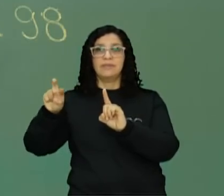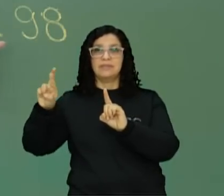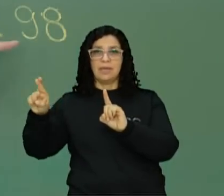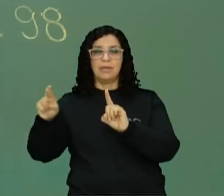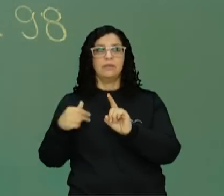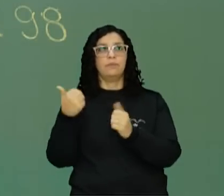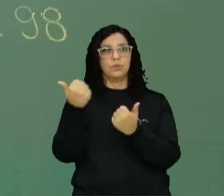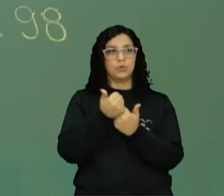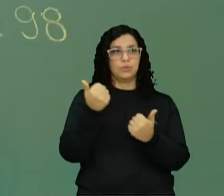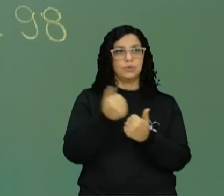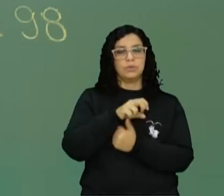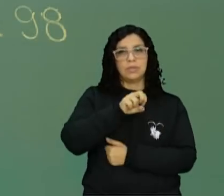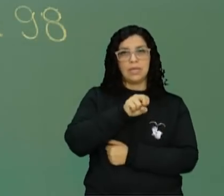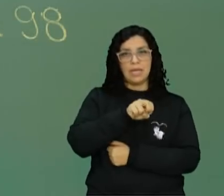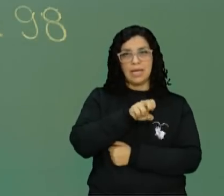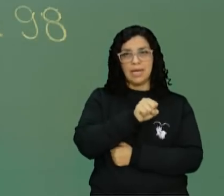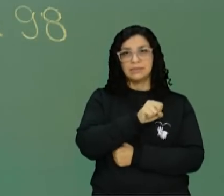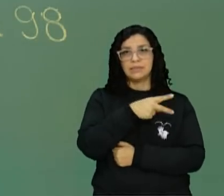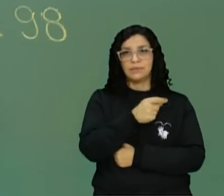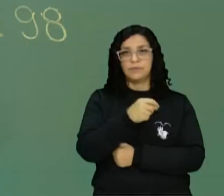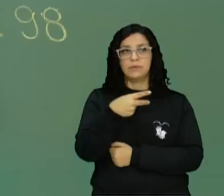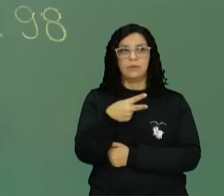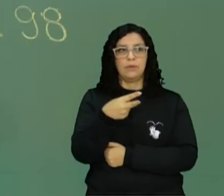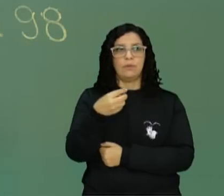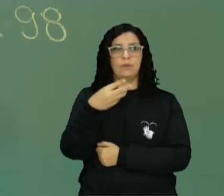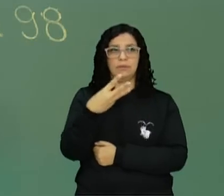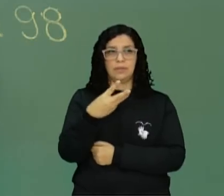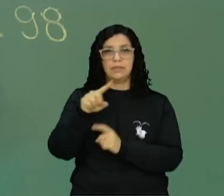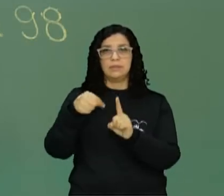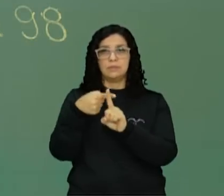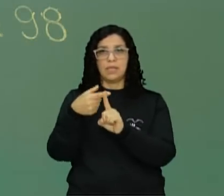mais o 20º, que é 98,